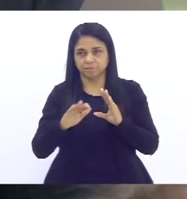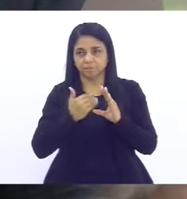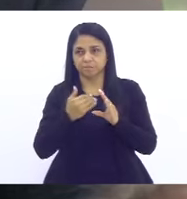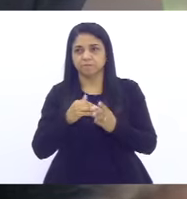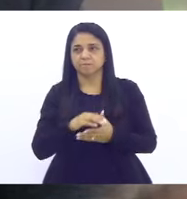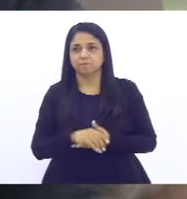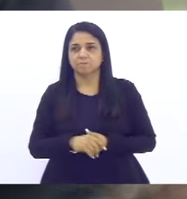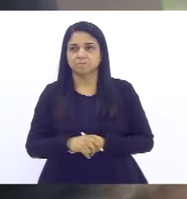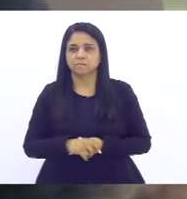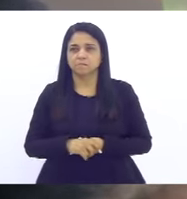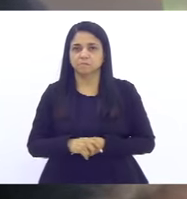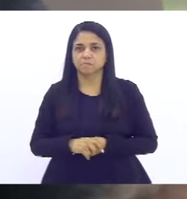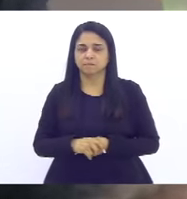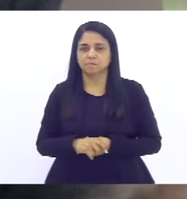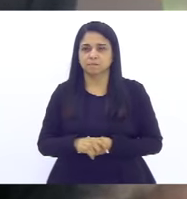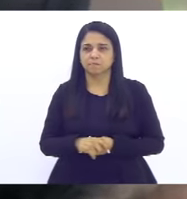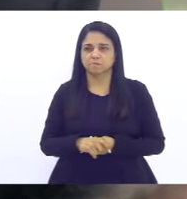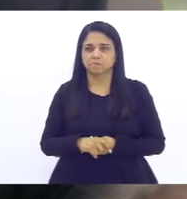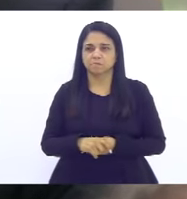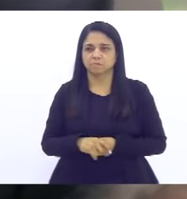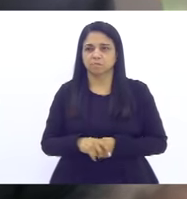loucura.